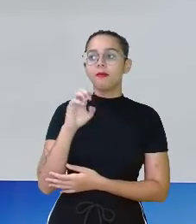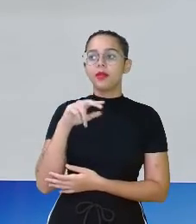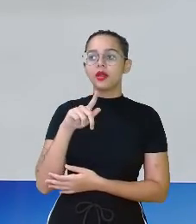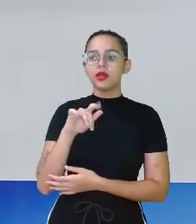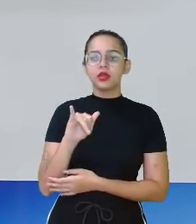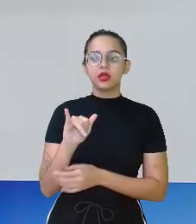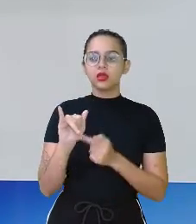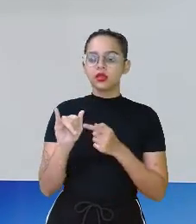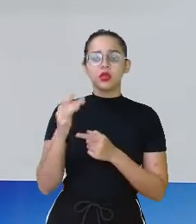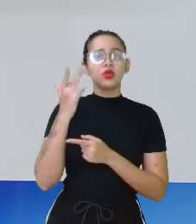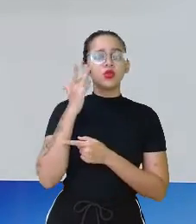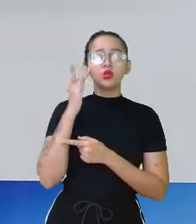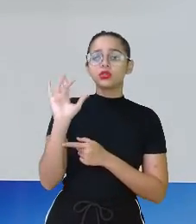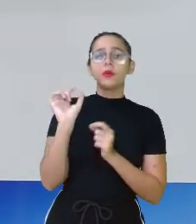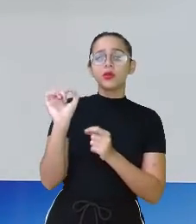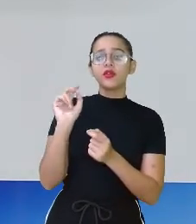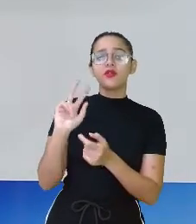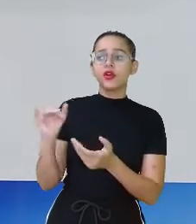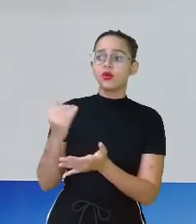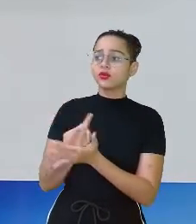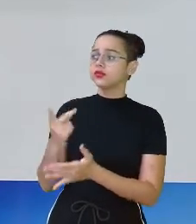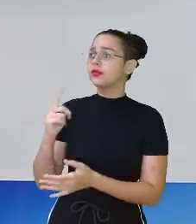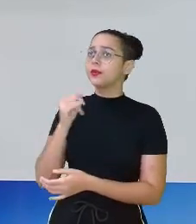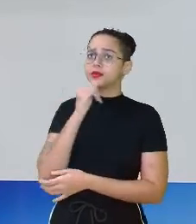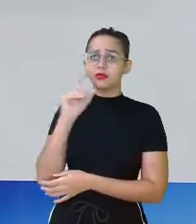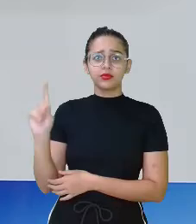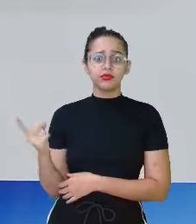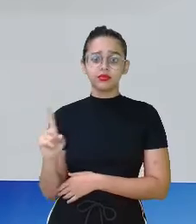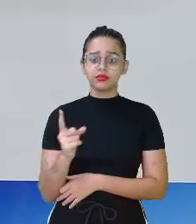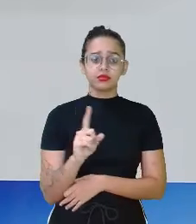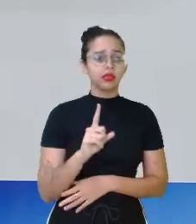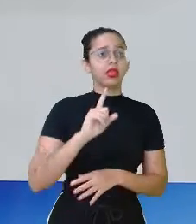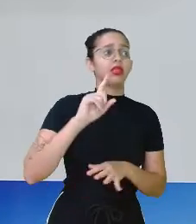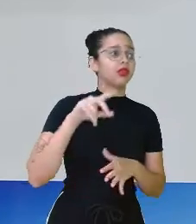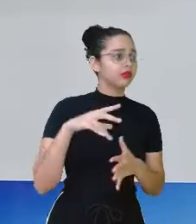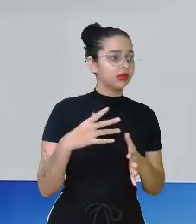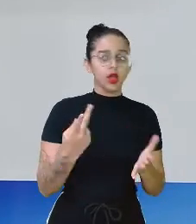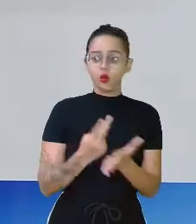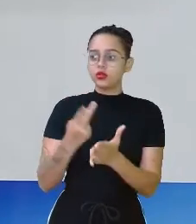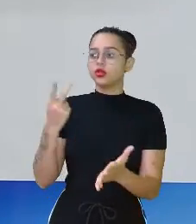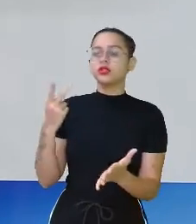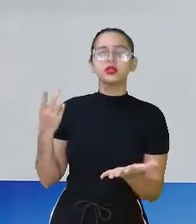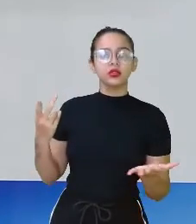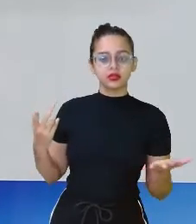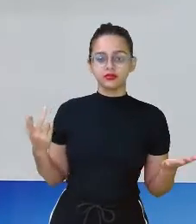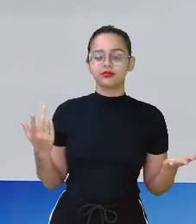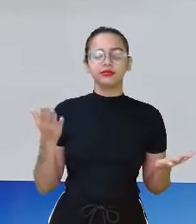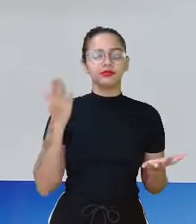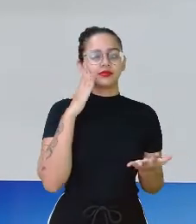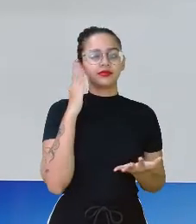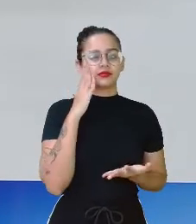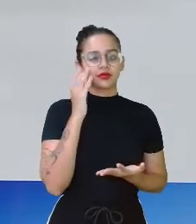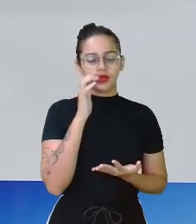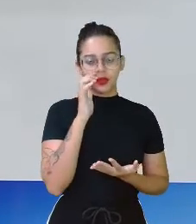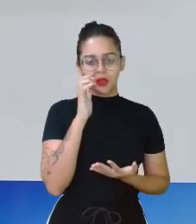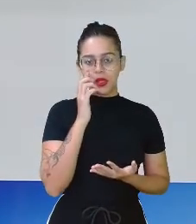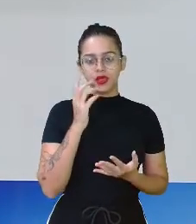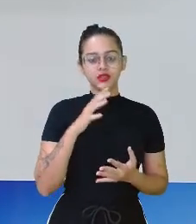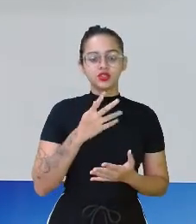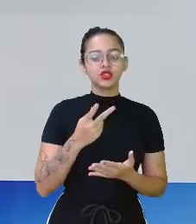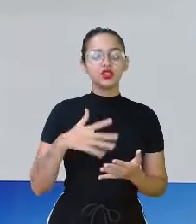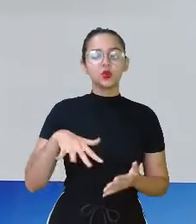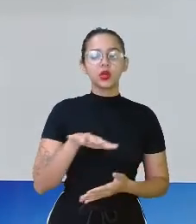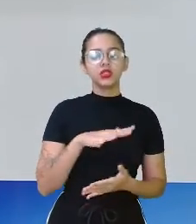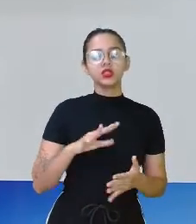que vai acontecer. Então, você está ali por Exato. acaso. Né? Você caiu de paraquedas Ah. naquela situação dramática